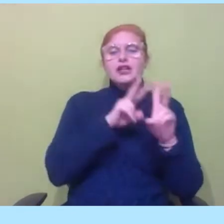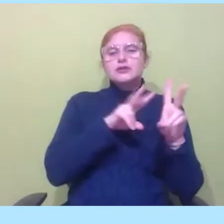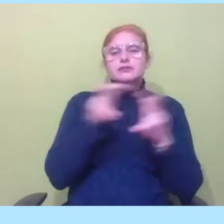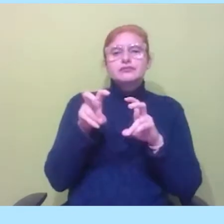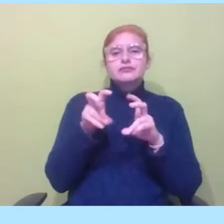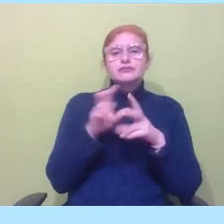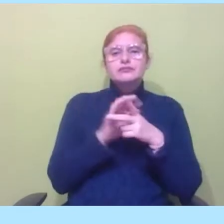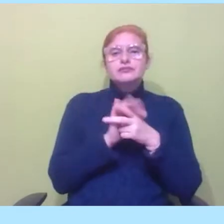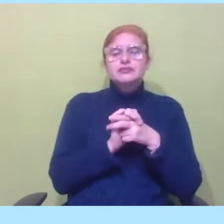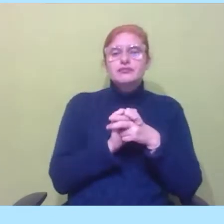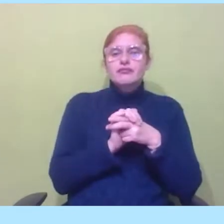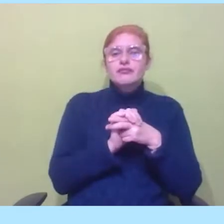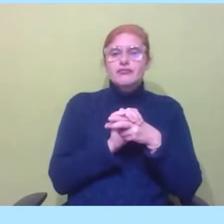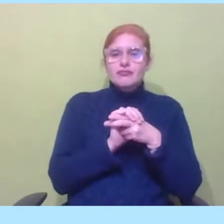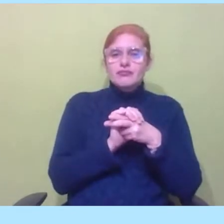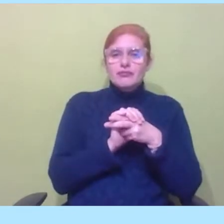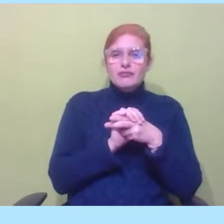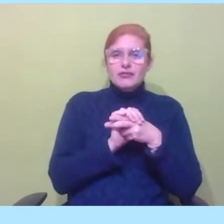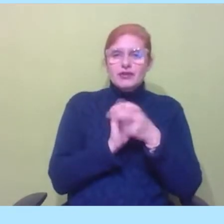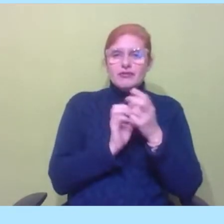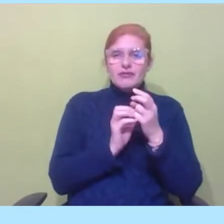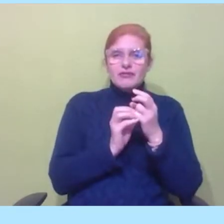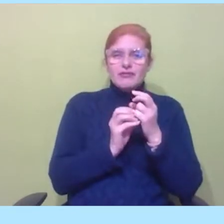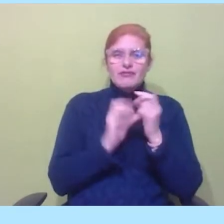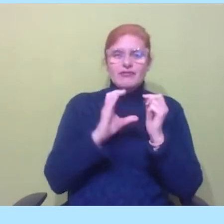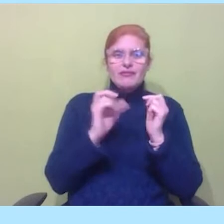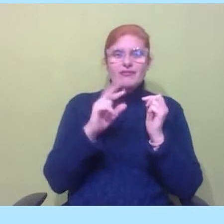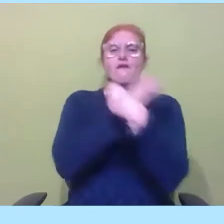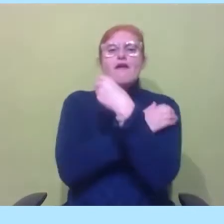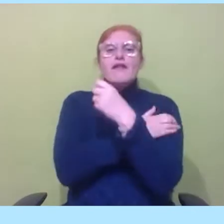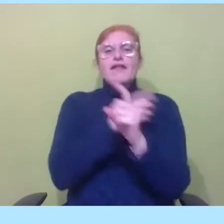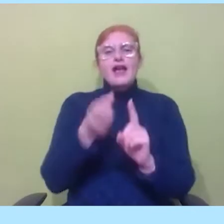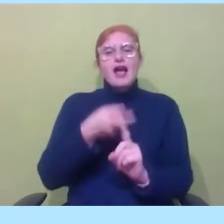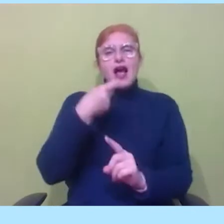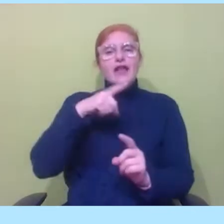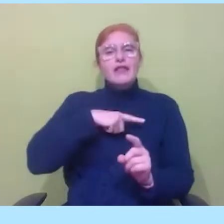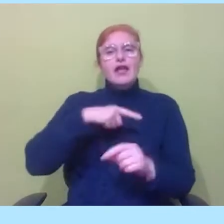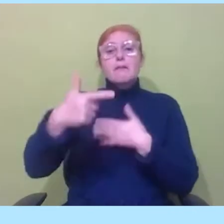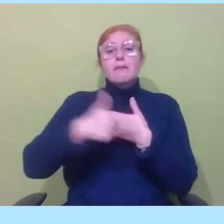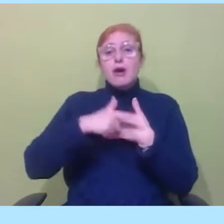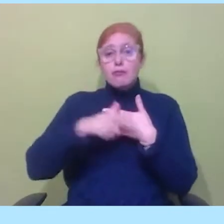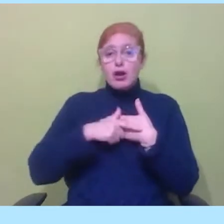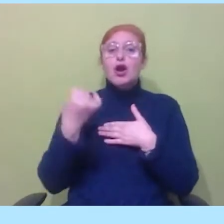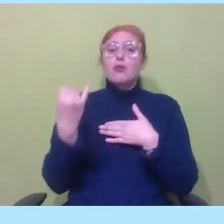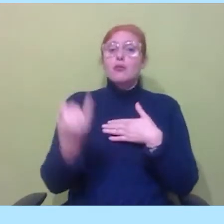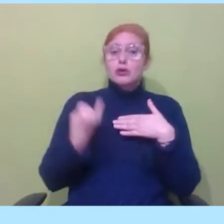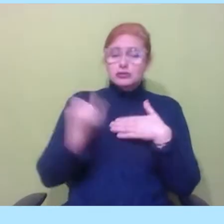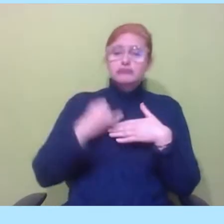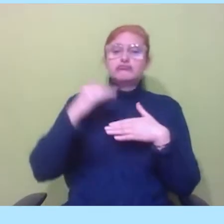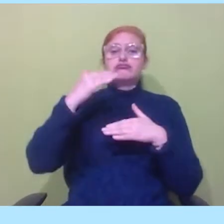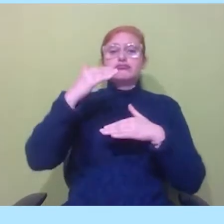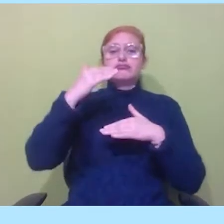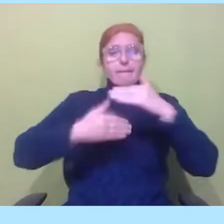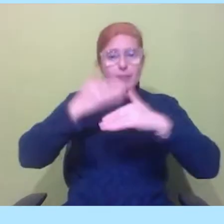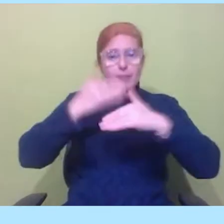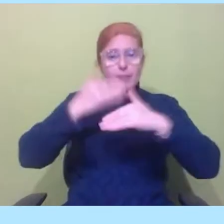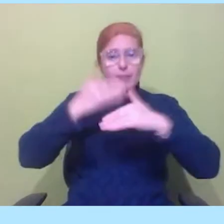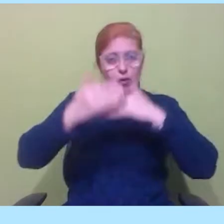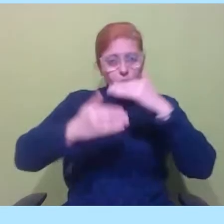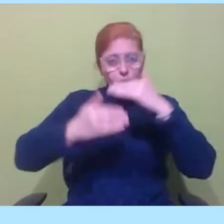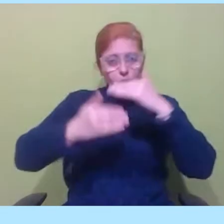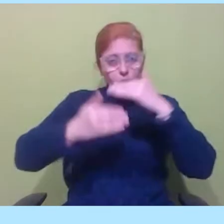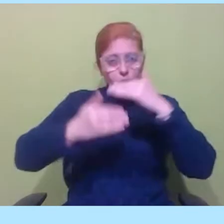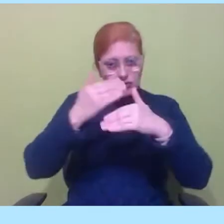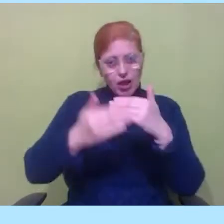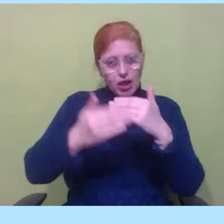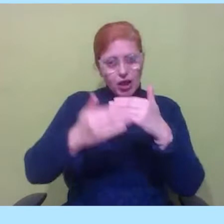aqui a Cris fala sobre como as feministas hackers têm um papel importante nesse processo, né, e isso